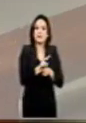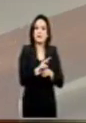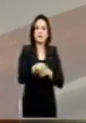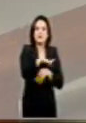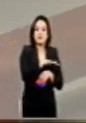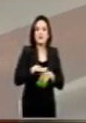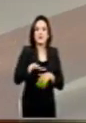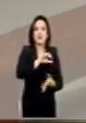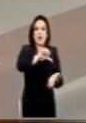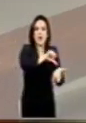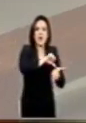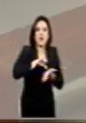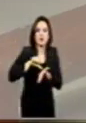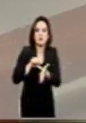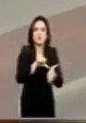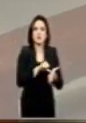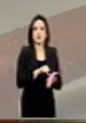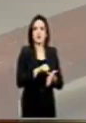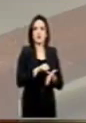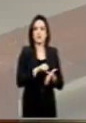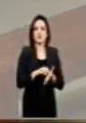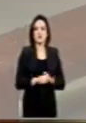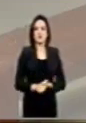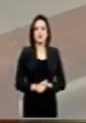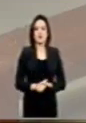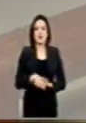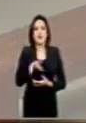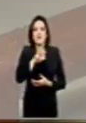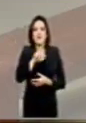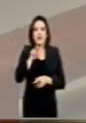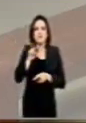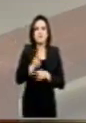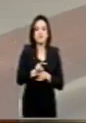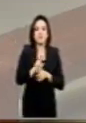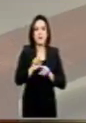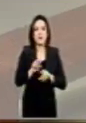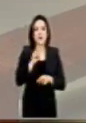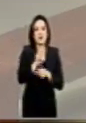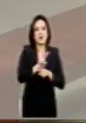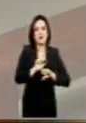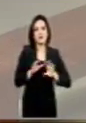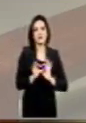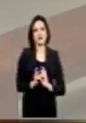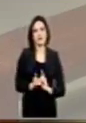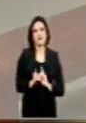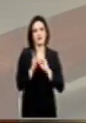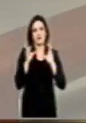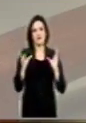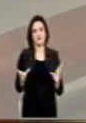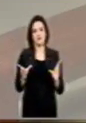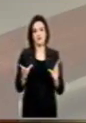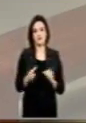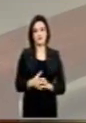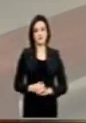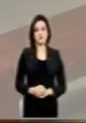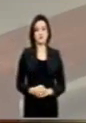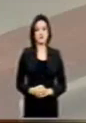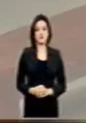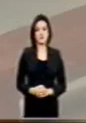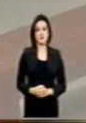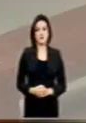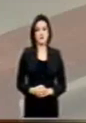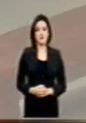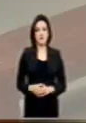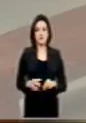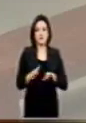elas que vão preservar a democracia. Neste caso, todos os pedidos